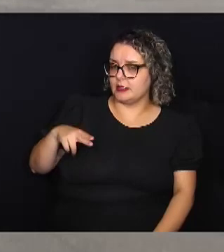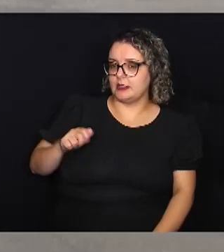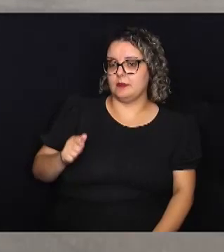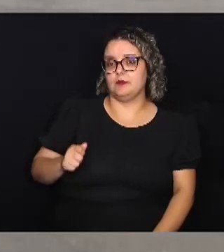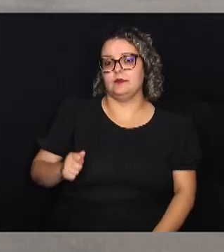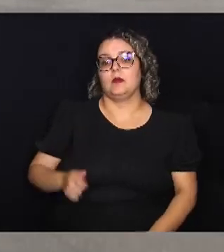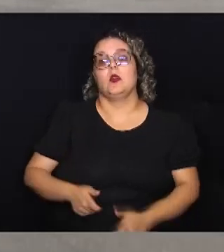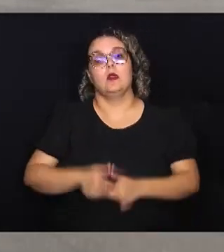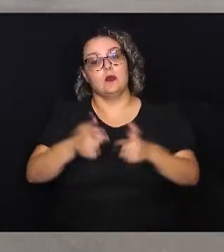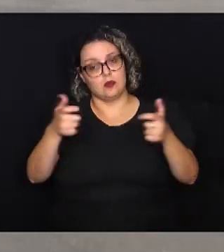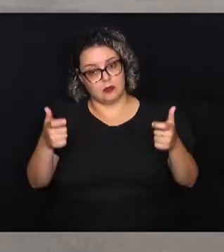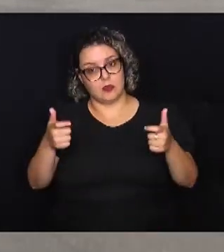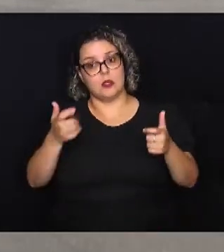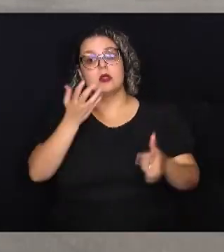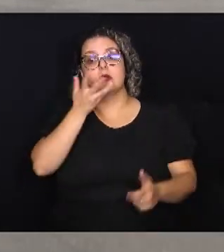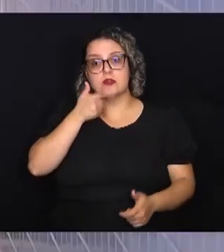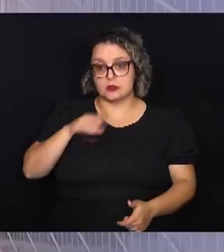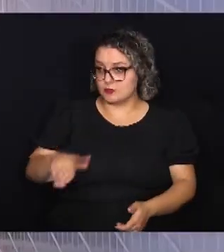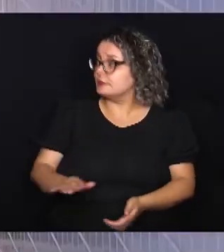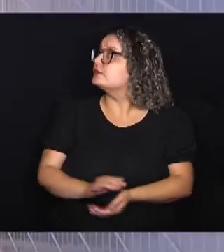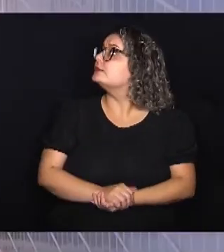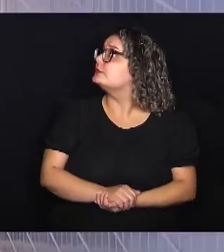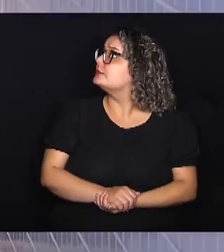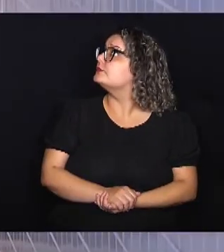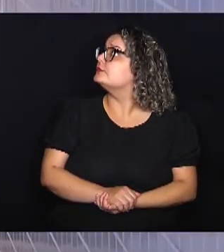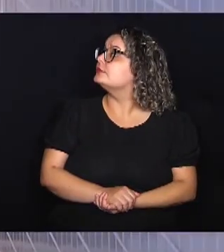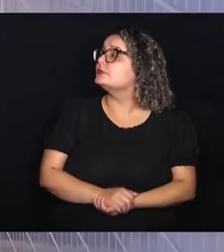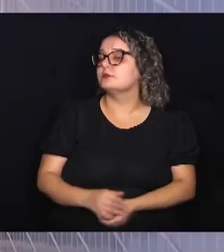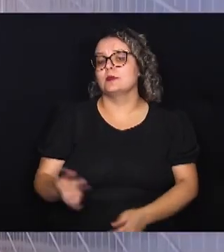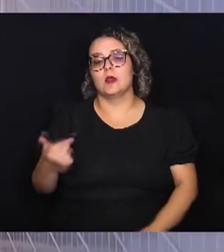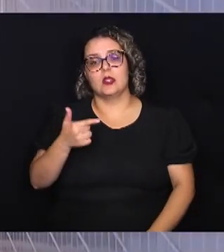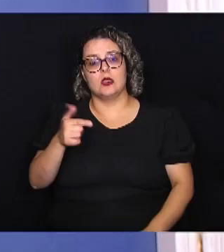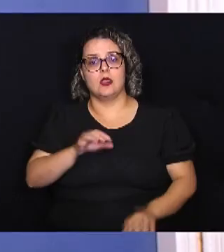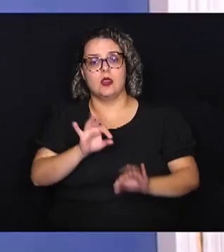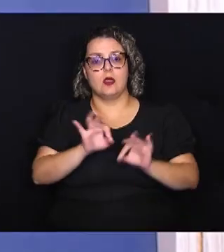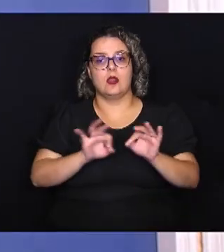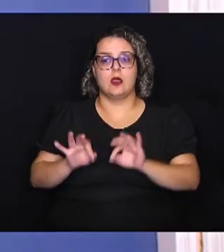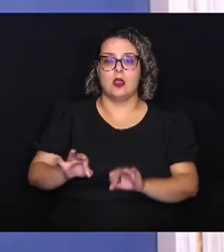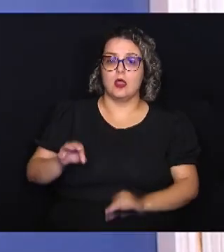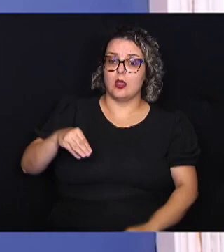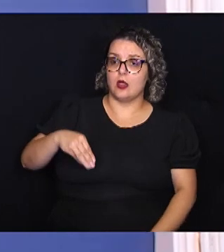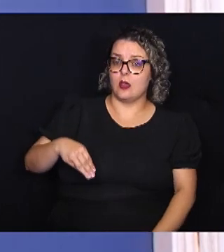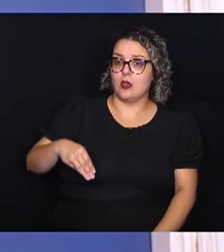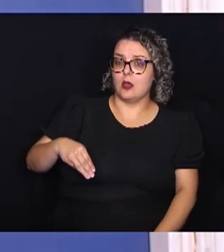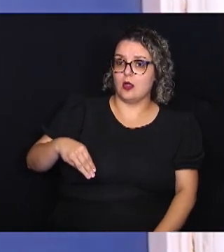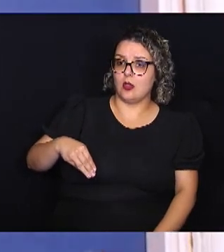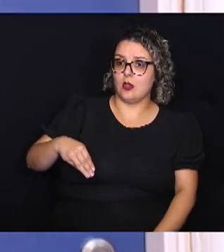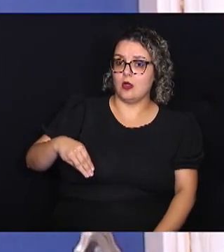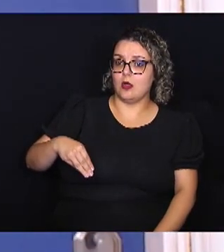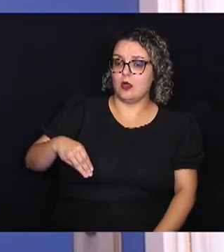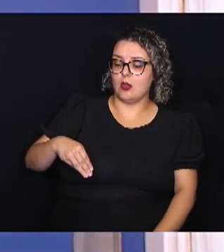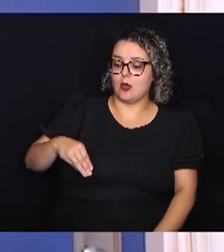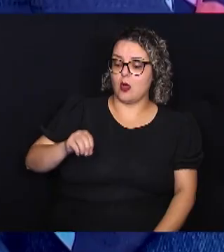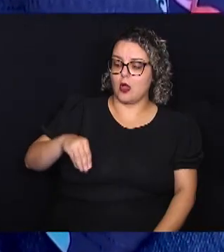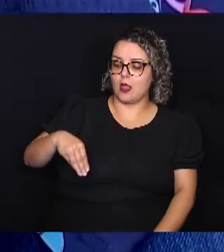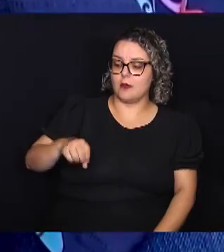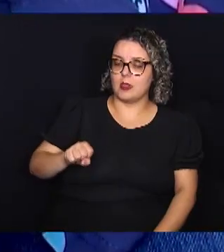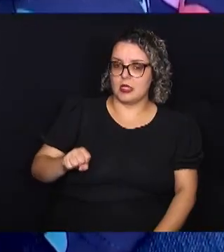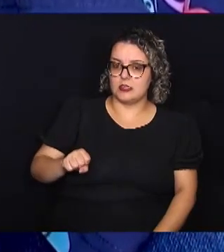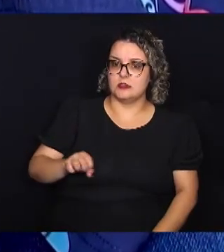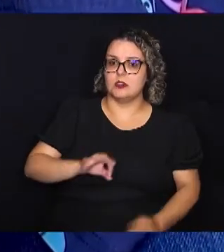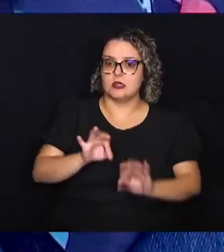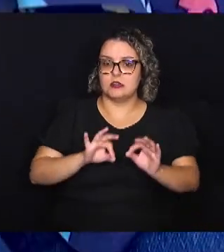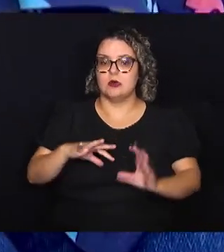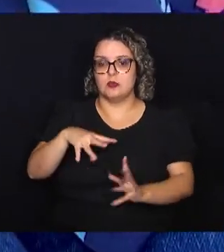maior frequência as crianças. Segundo a Organização Mundial de Saúde, o Brasil está entre os 10 países